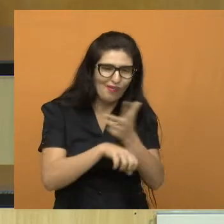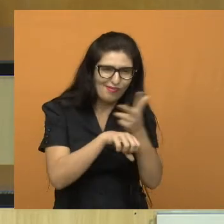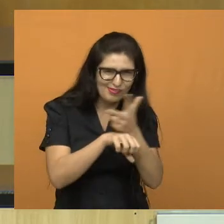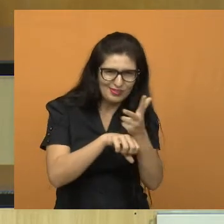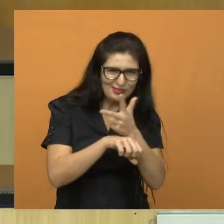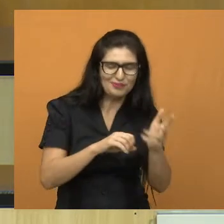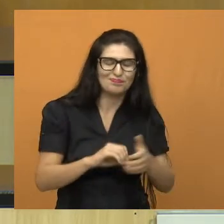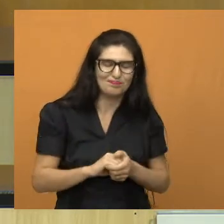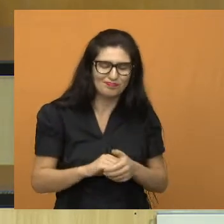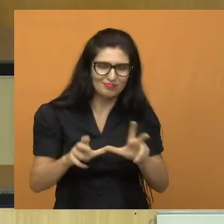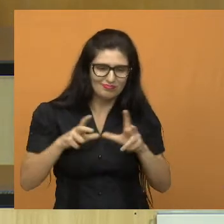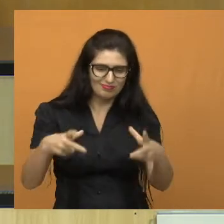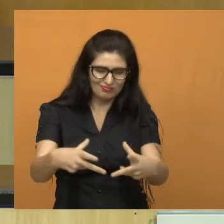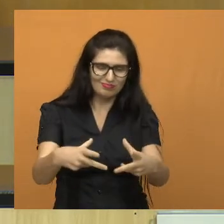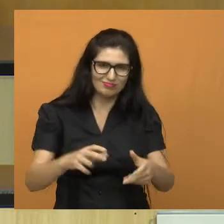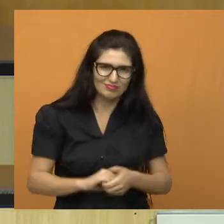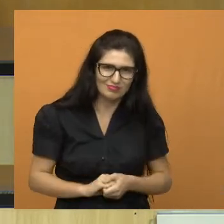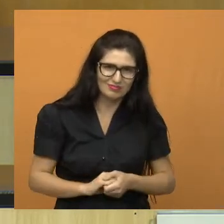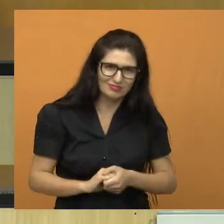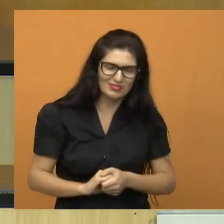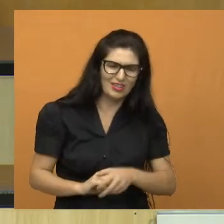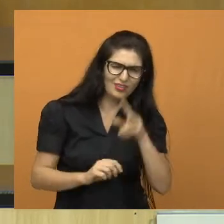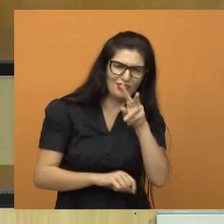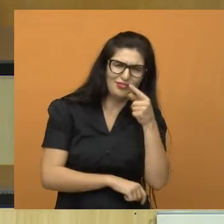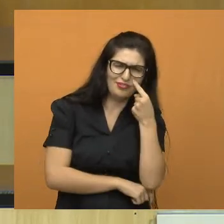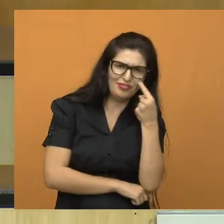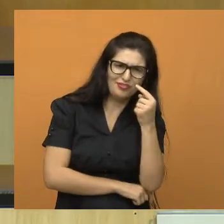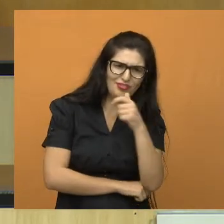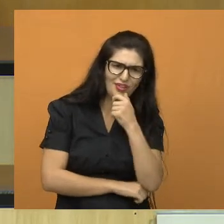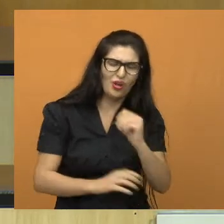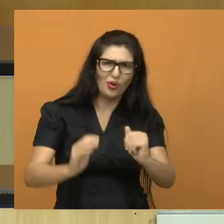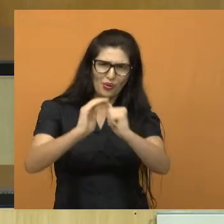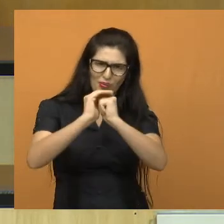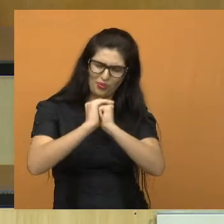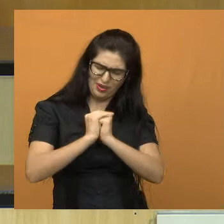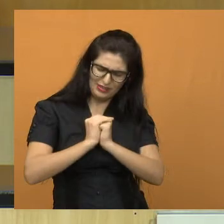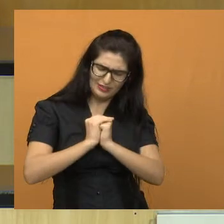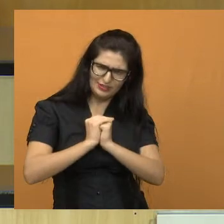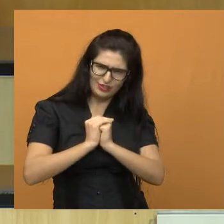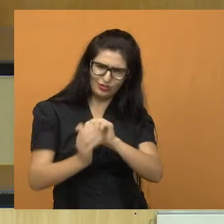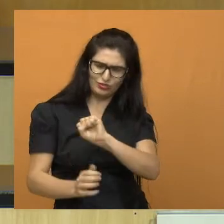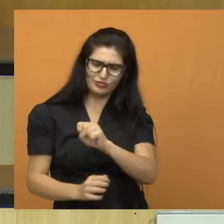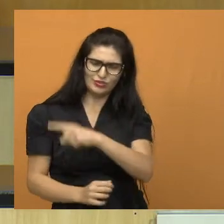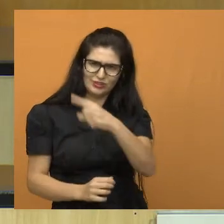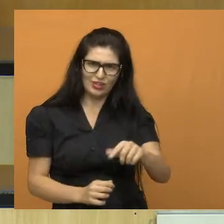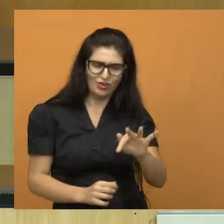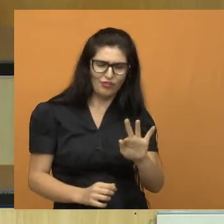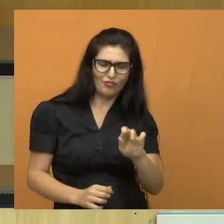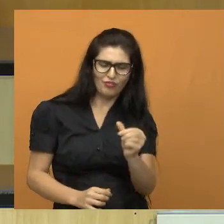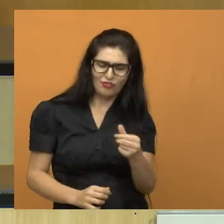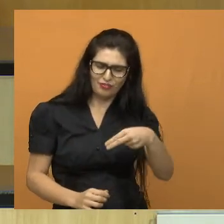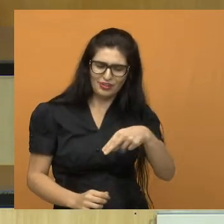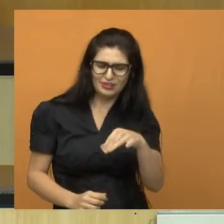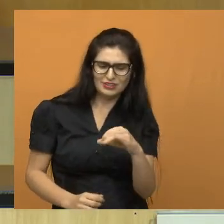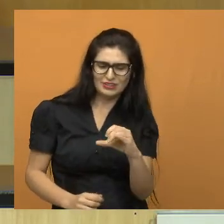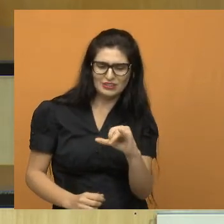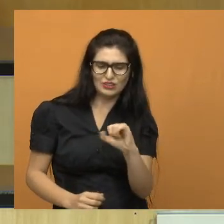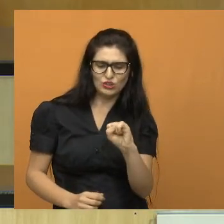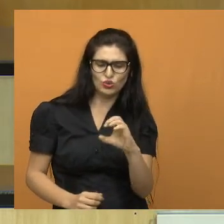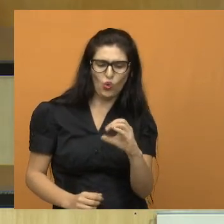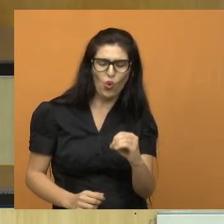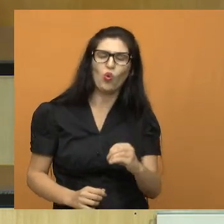e uma da cartilha que foi estudada foi a oração de São Francisco. E assim, eu acho que nós